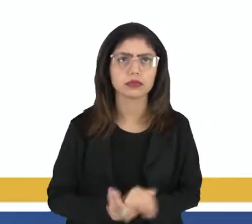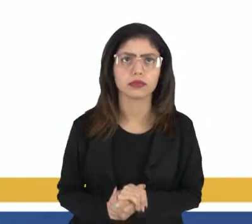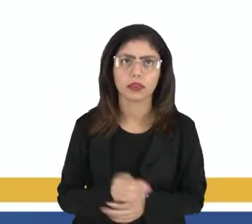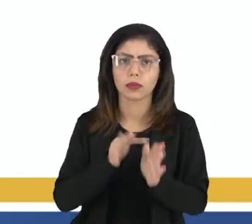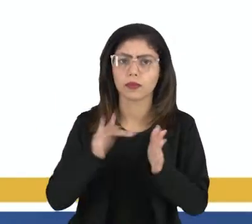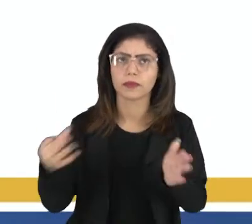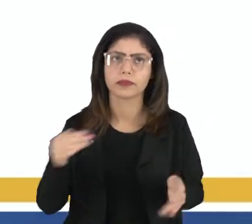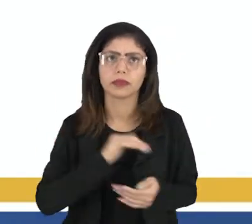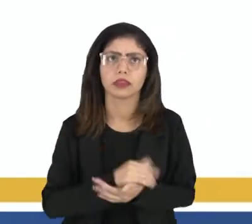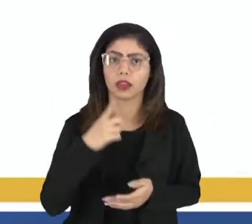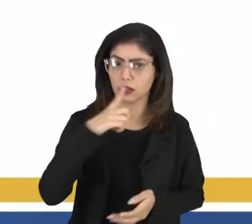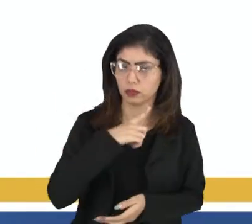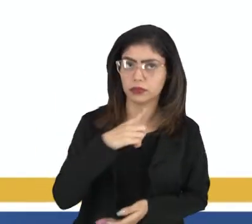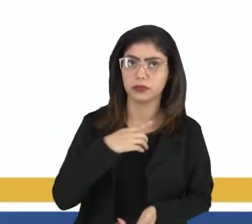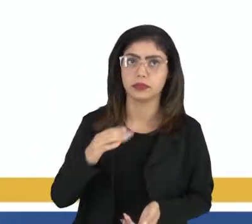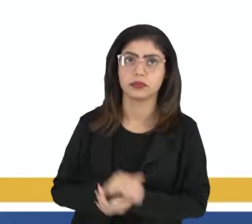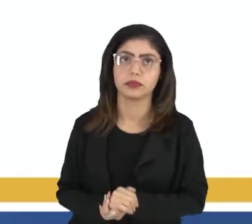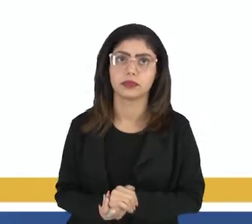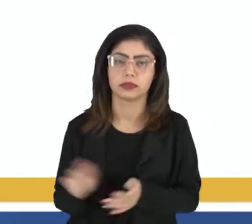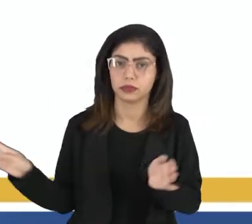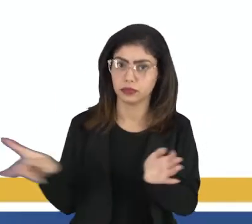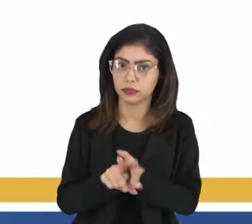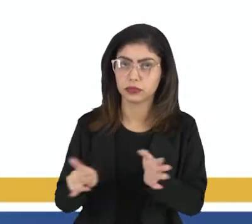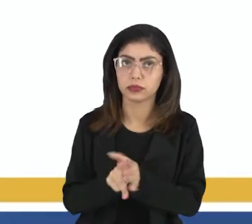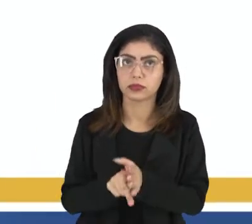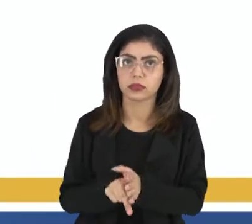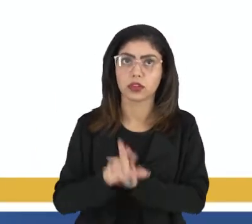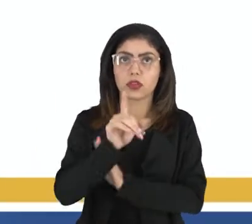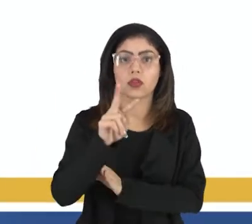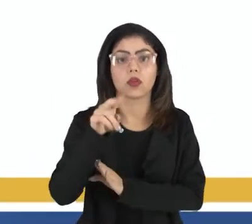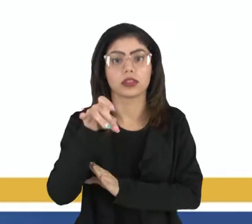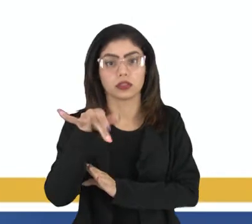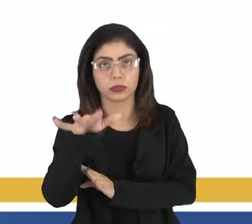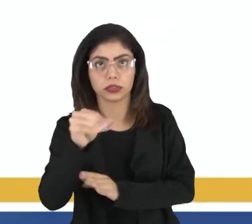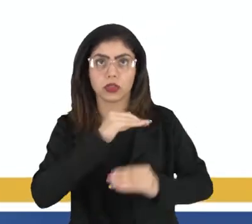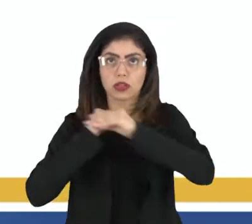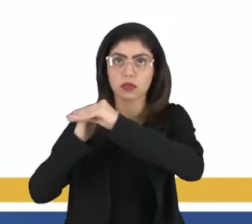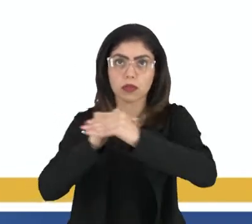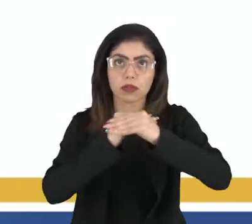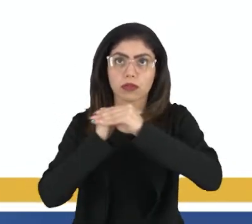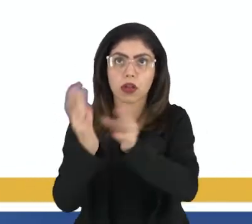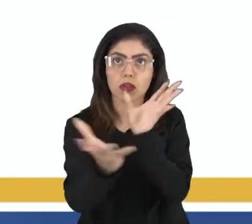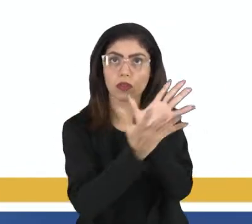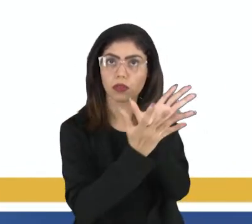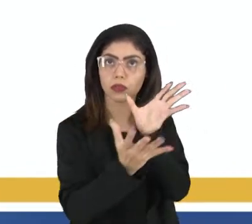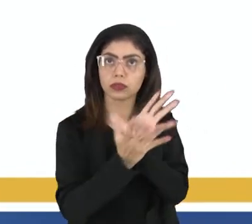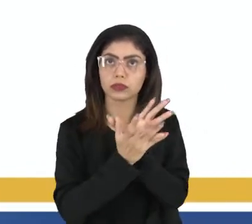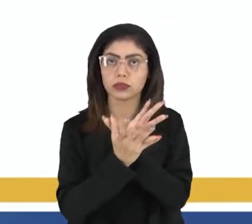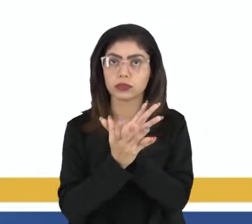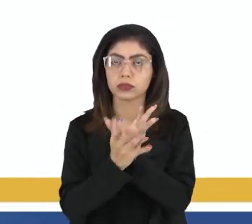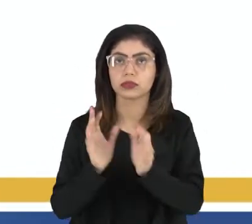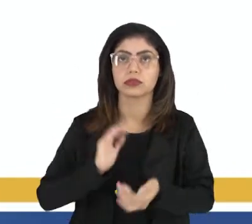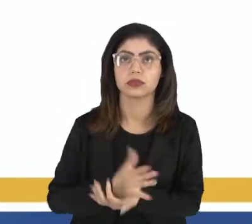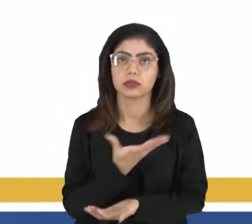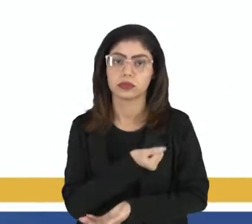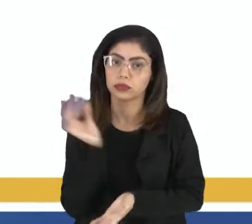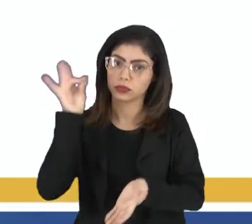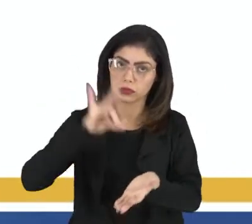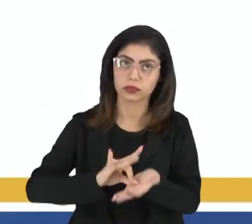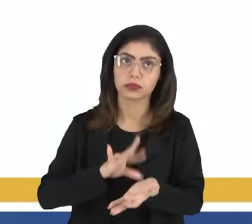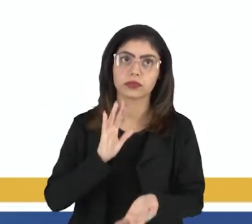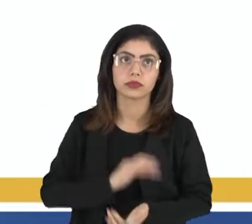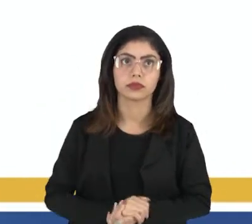uma função em que o domínio e o contradomínio são iguais ao conjunto dos